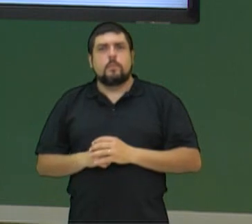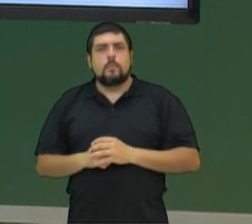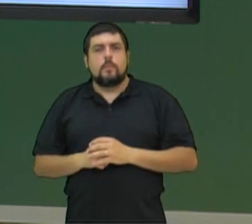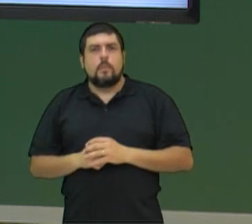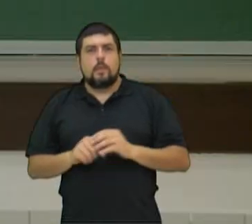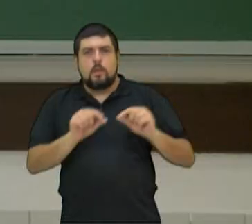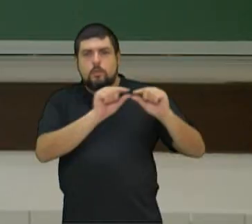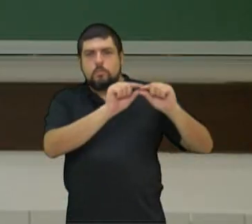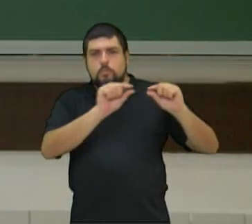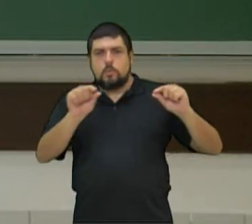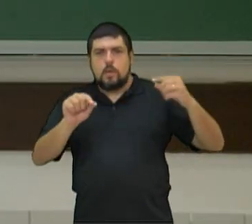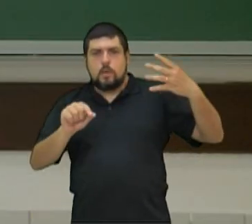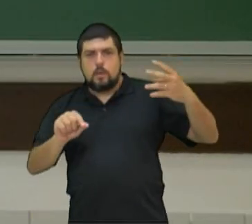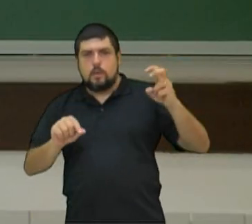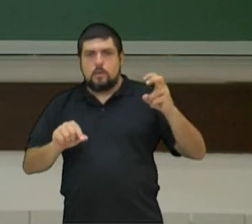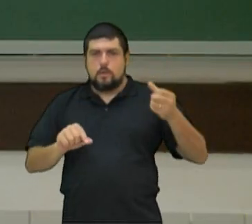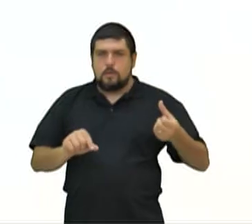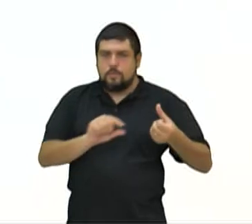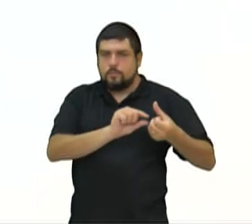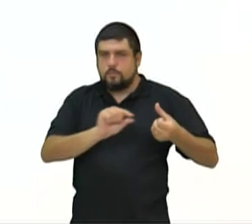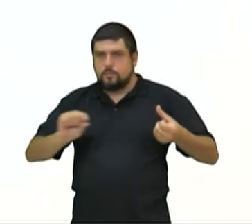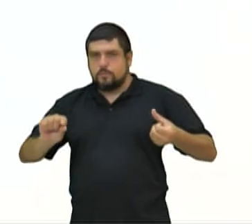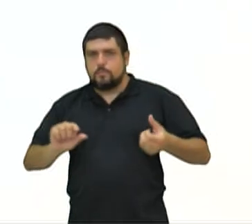6 estão na horizontal.